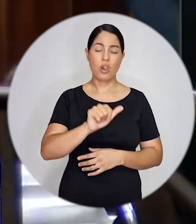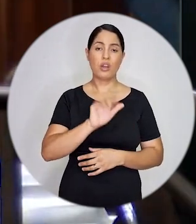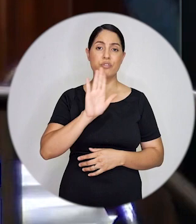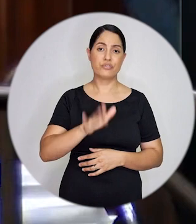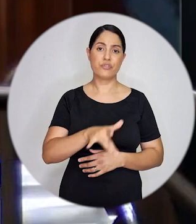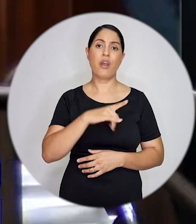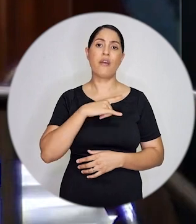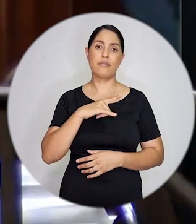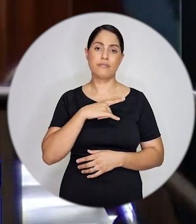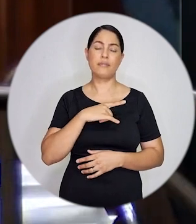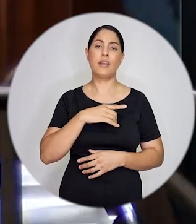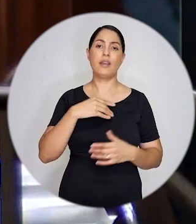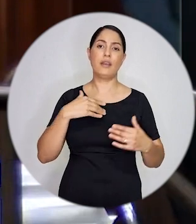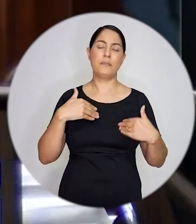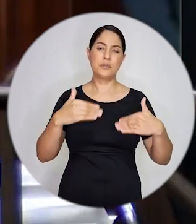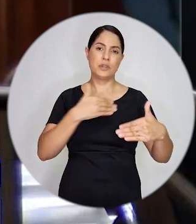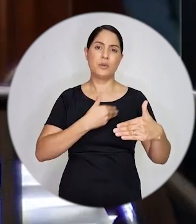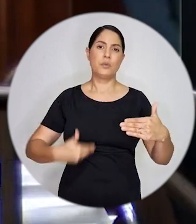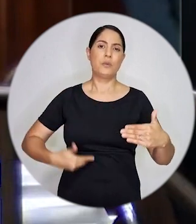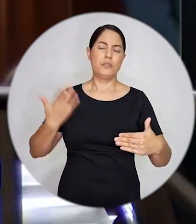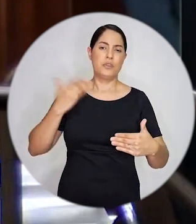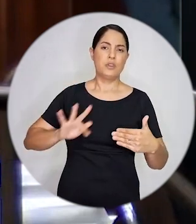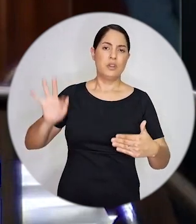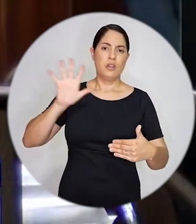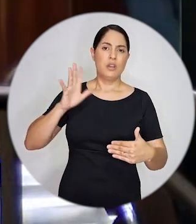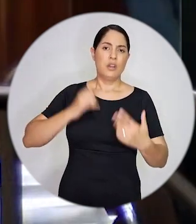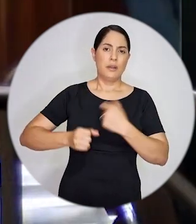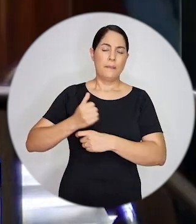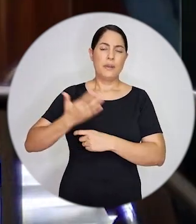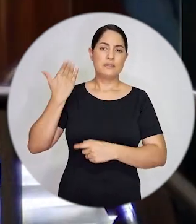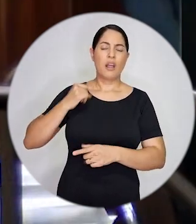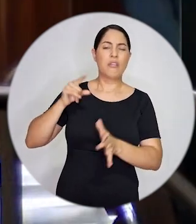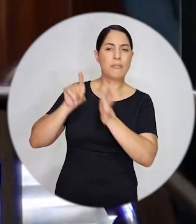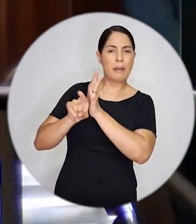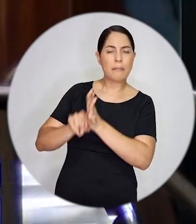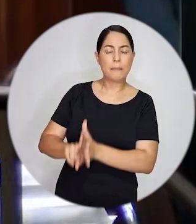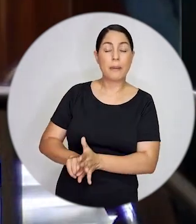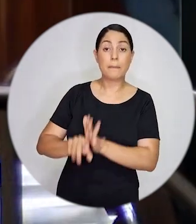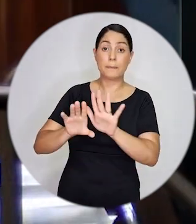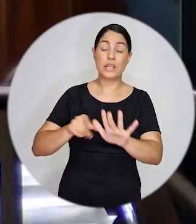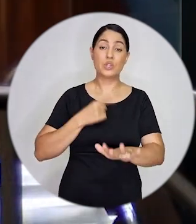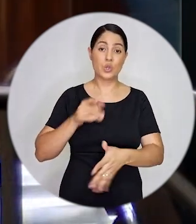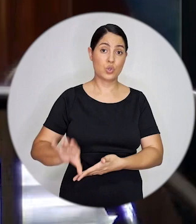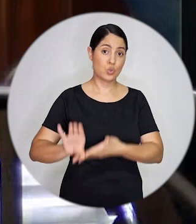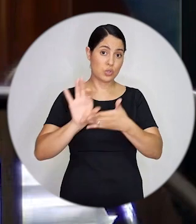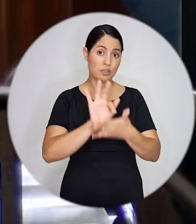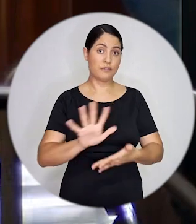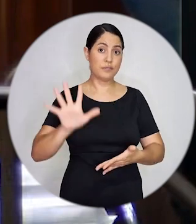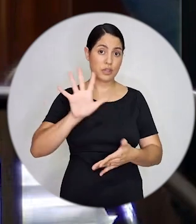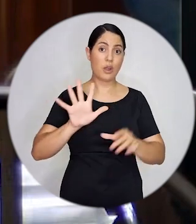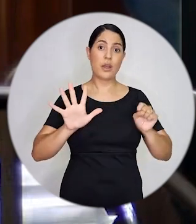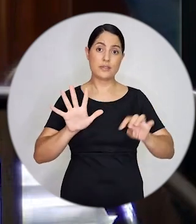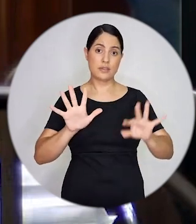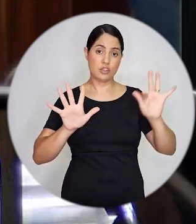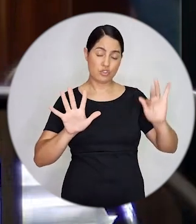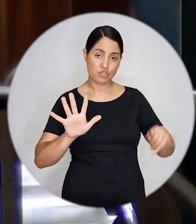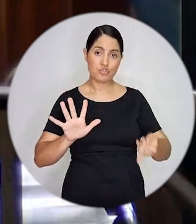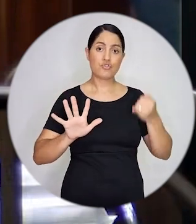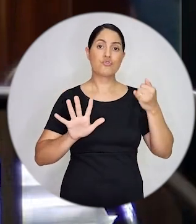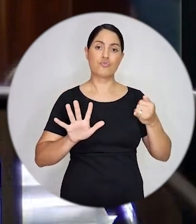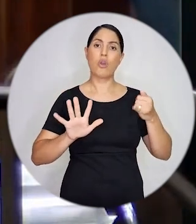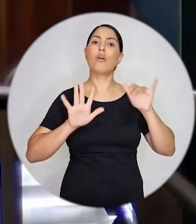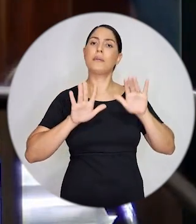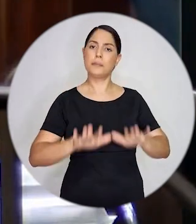Essa súmula, ela foi questionada pelo Ministério Público Federal ano passado, mas a atuação do nosso Conselho Federal fez com que ela